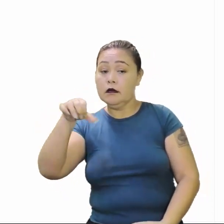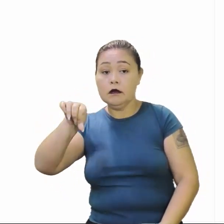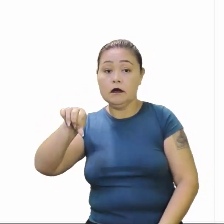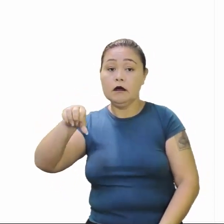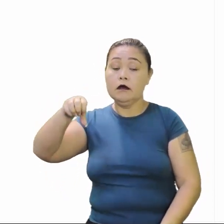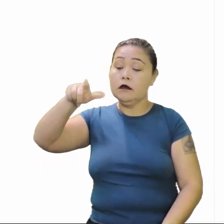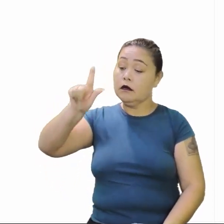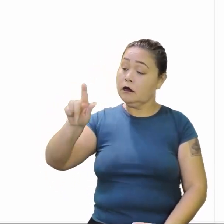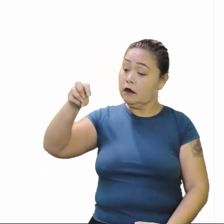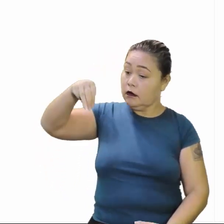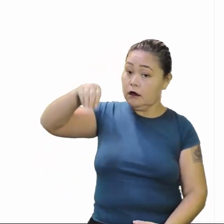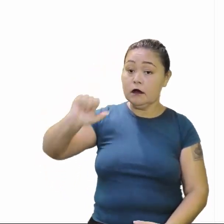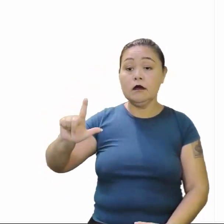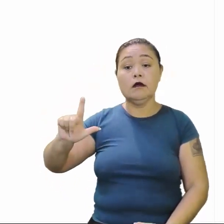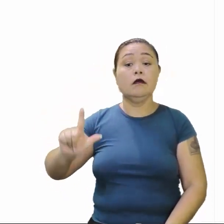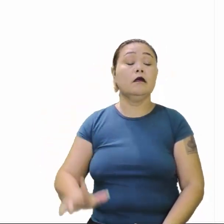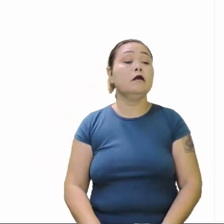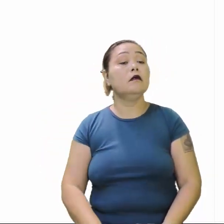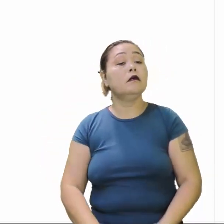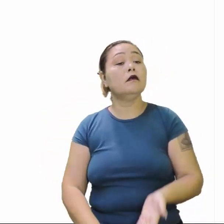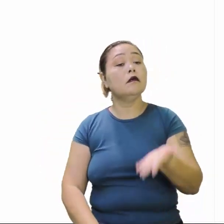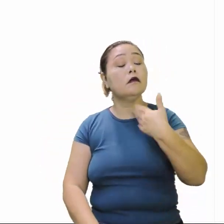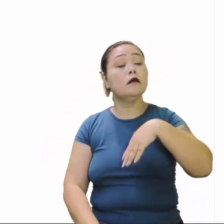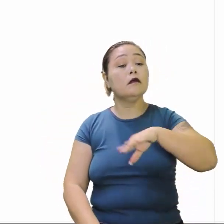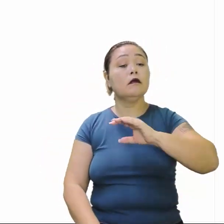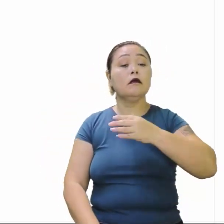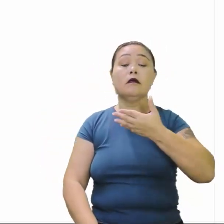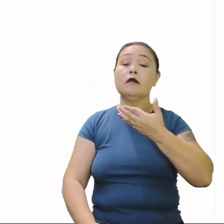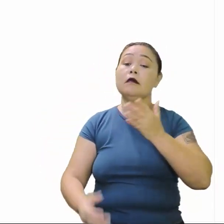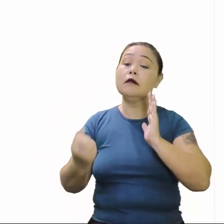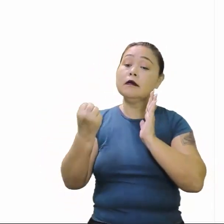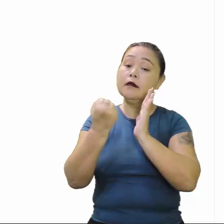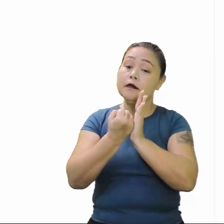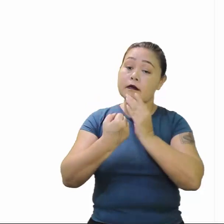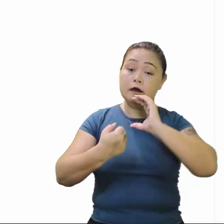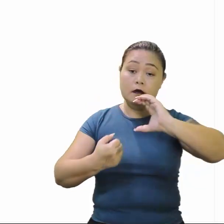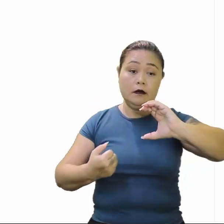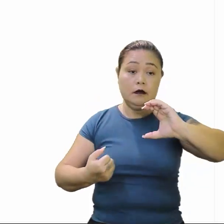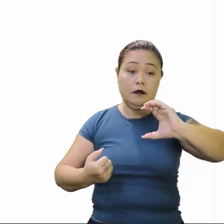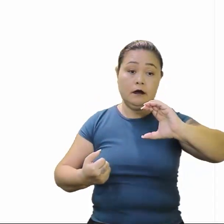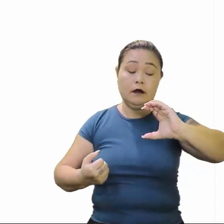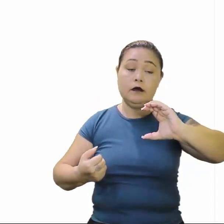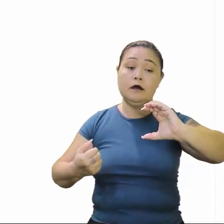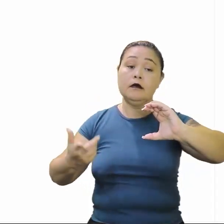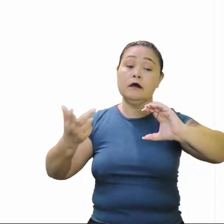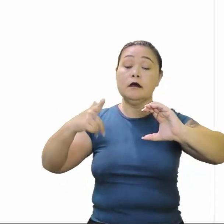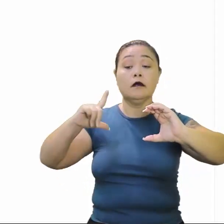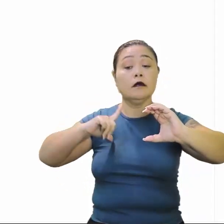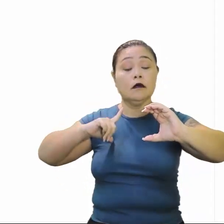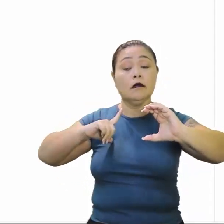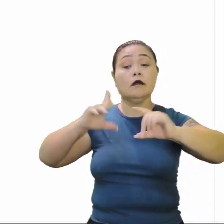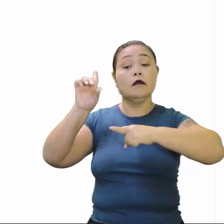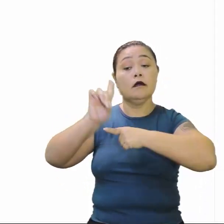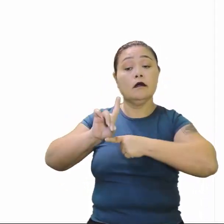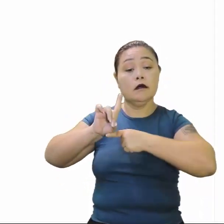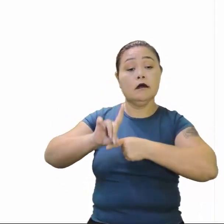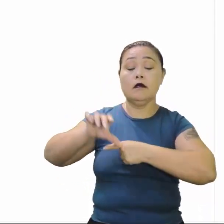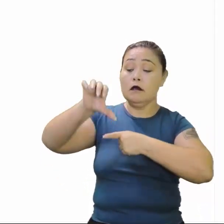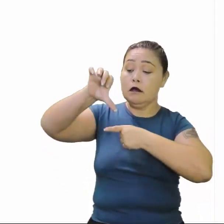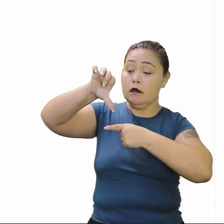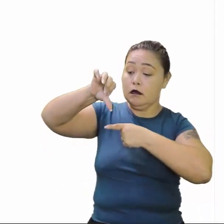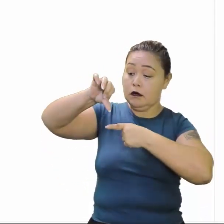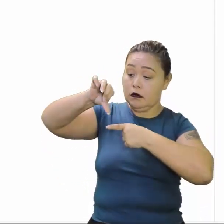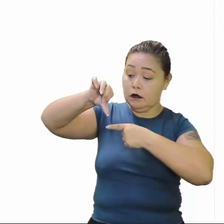1,429 gramas por mililitro. Com relação à marca C, nós tivemos uma densidade de